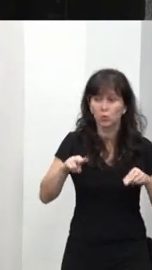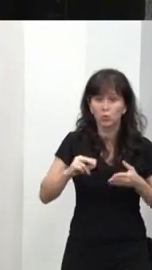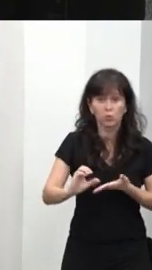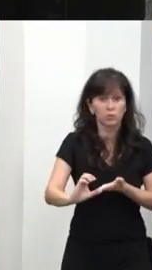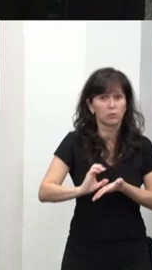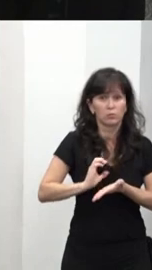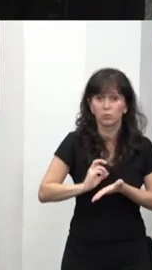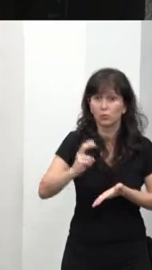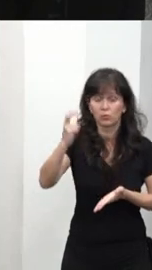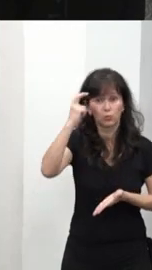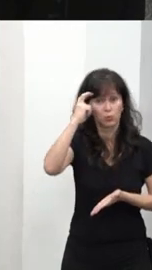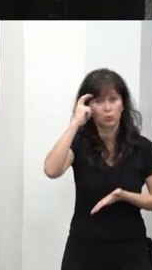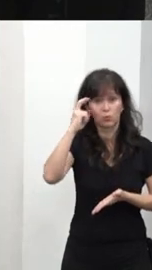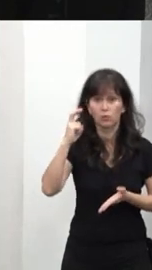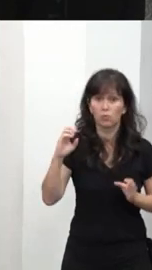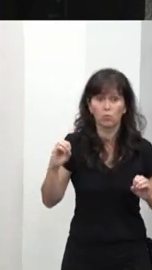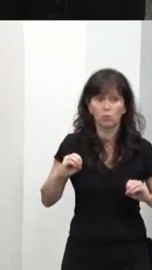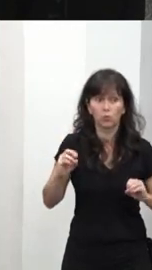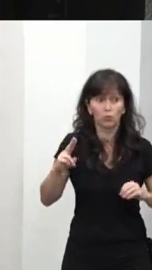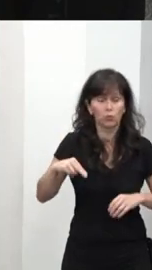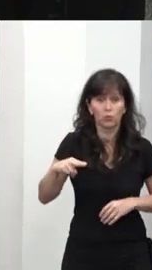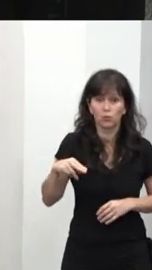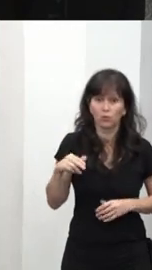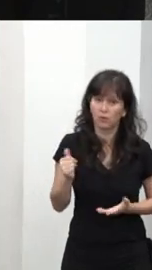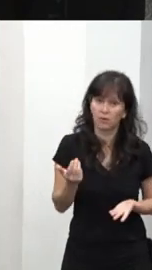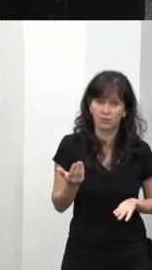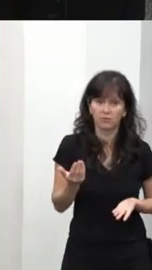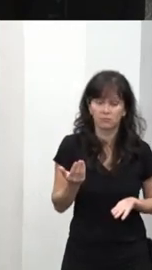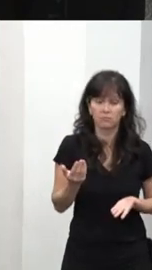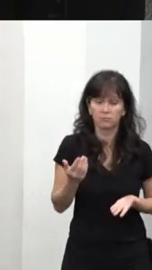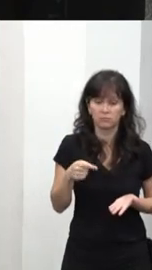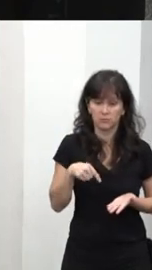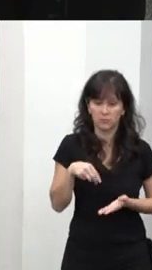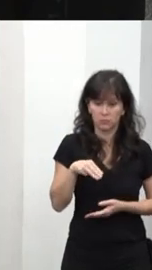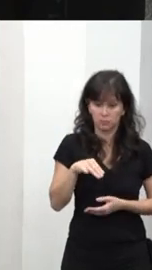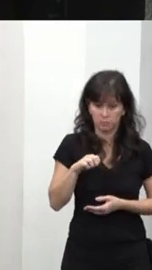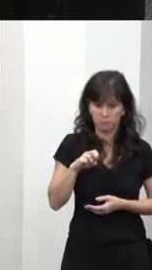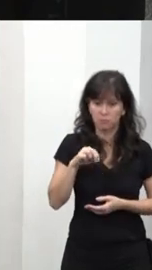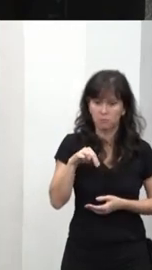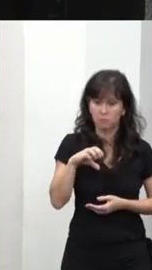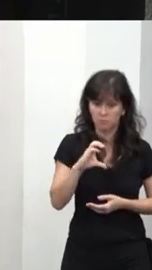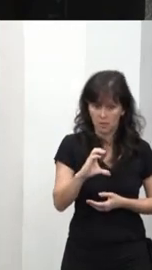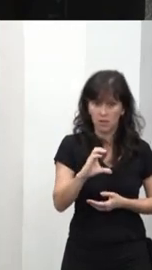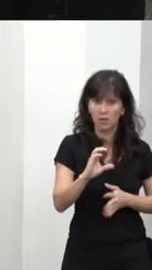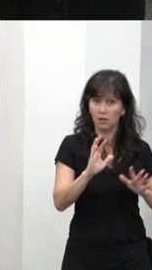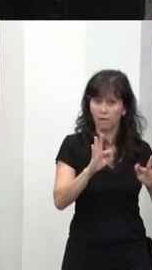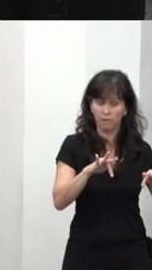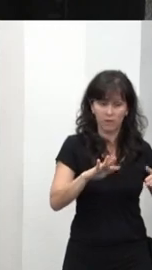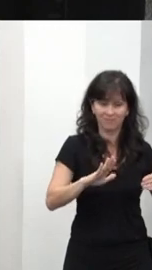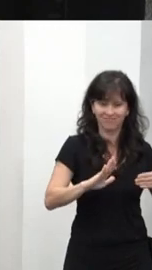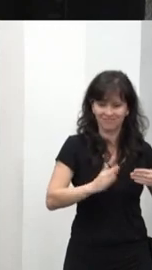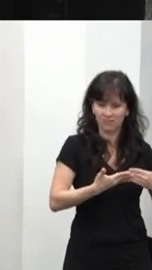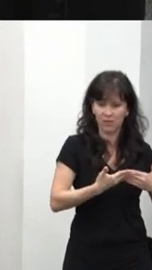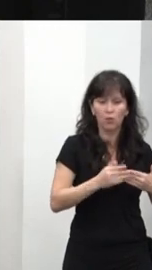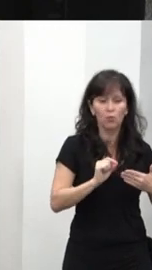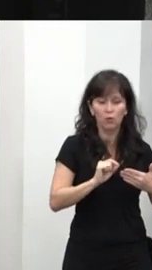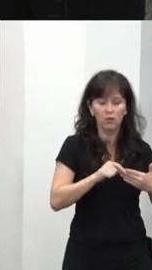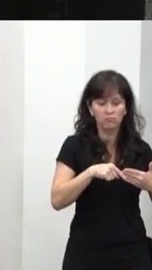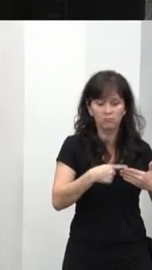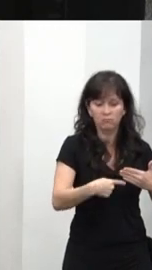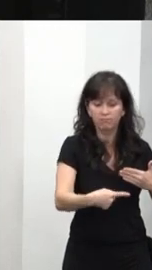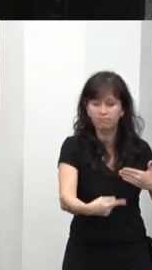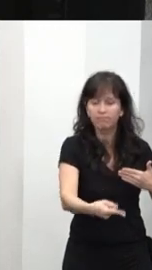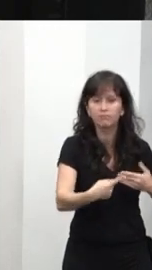o efeito Estamos fazendo levantamento disso que o fim do ministério da cultura ocasionou com o fim de uma série de órgãos municipais de Cultura